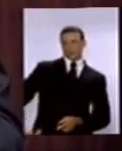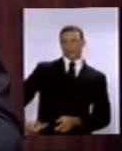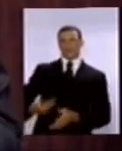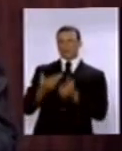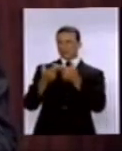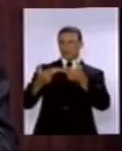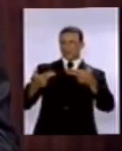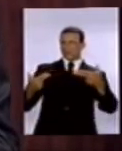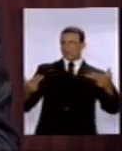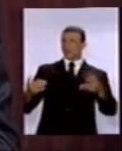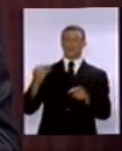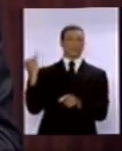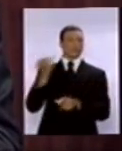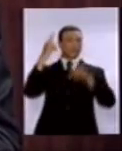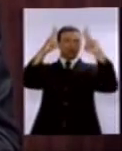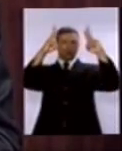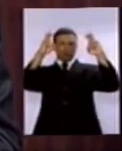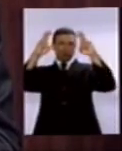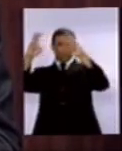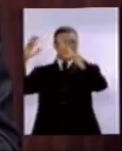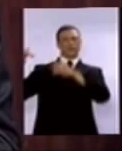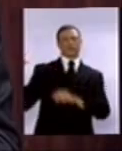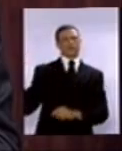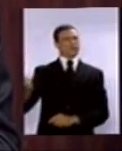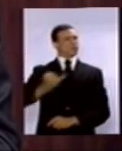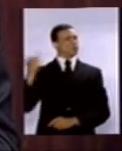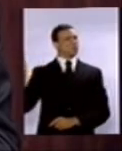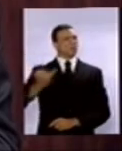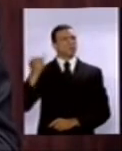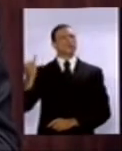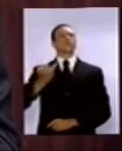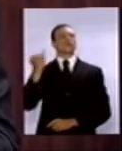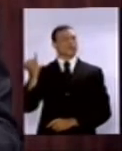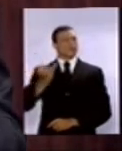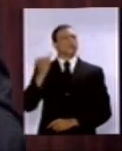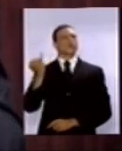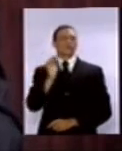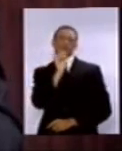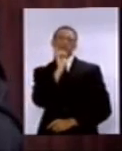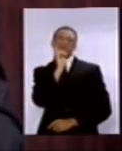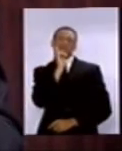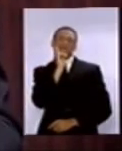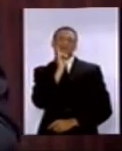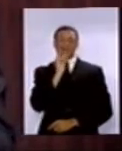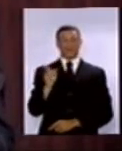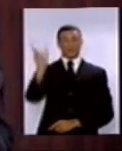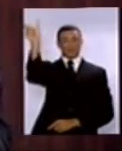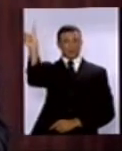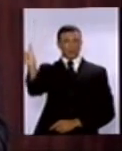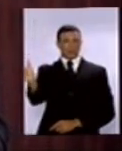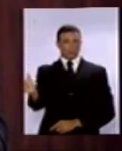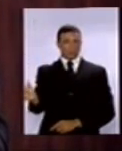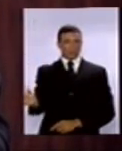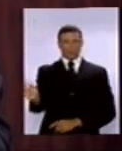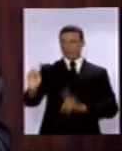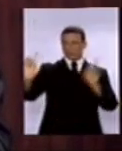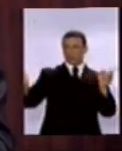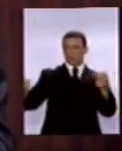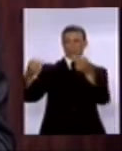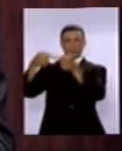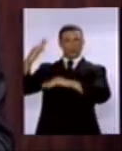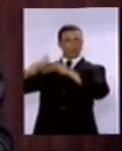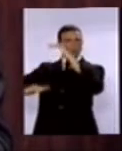diversos tópicos que foram abordados é em relação a diversos aspectos que vão marcar portanto a sua